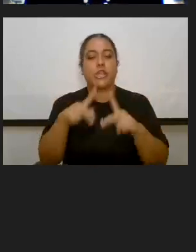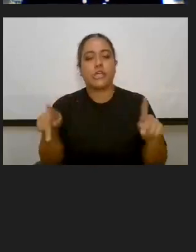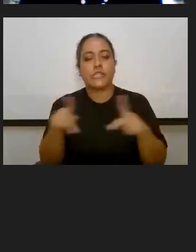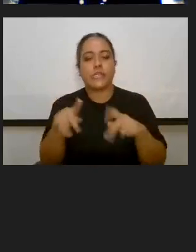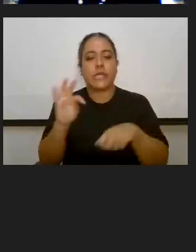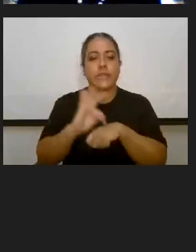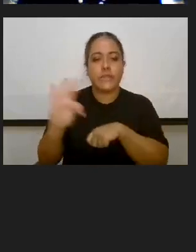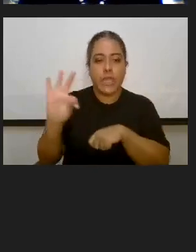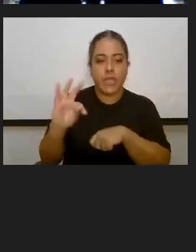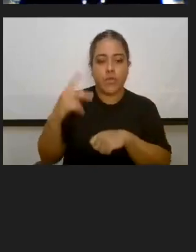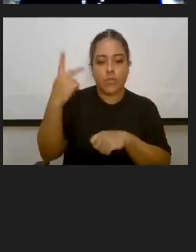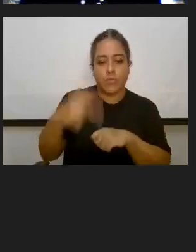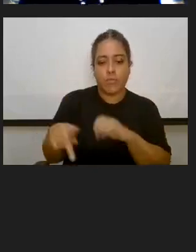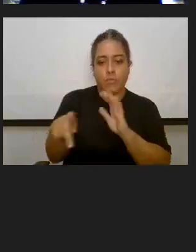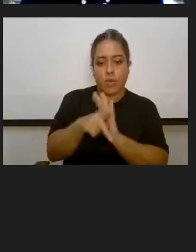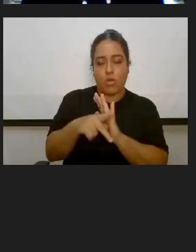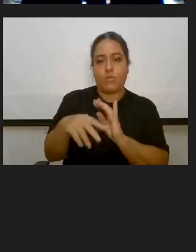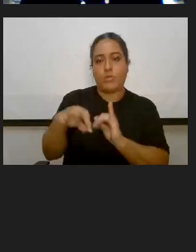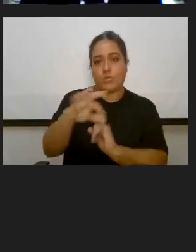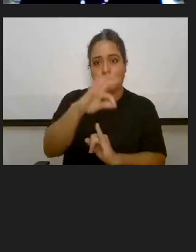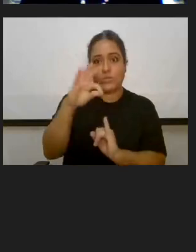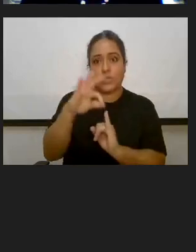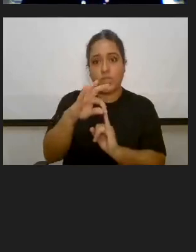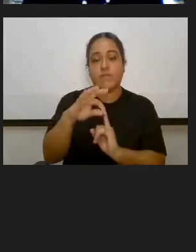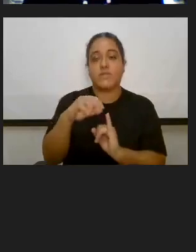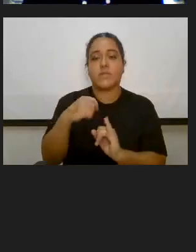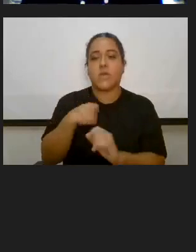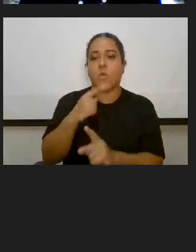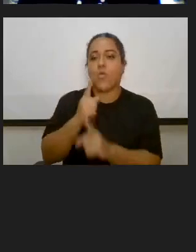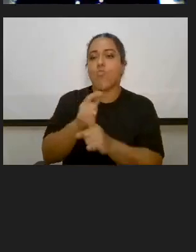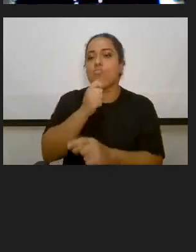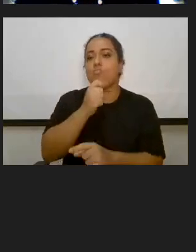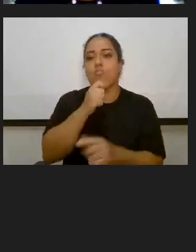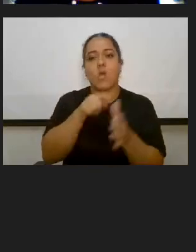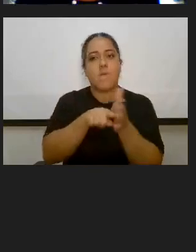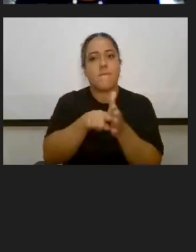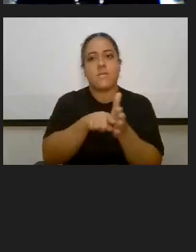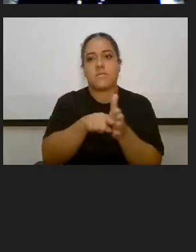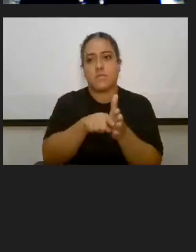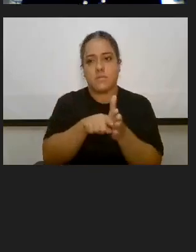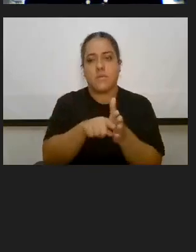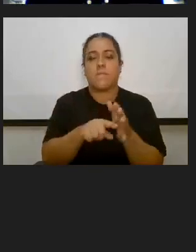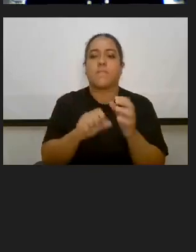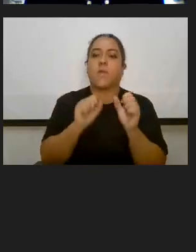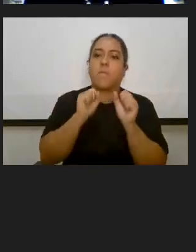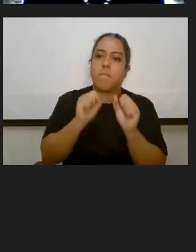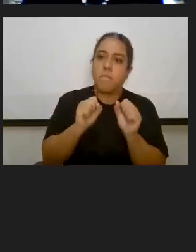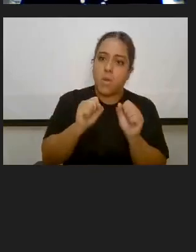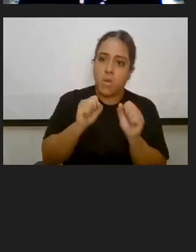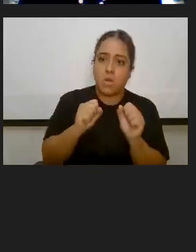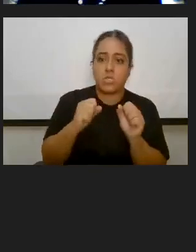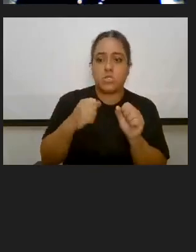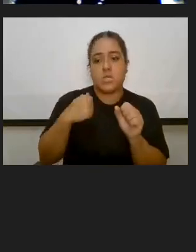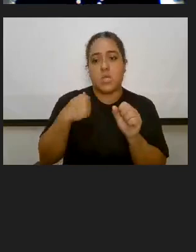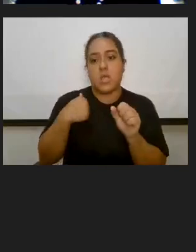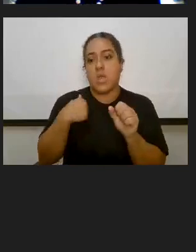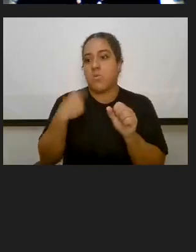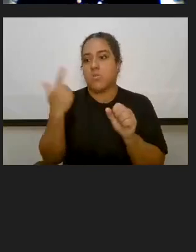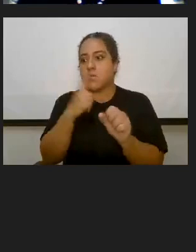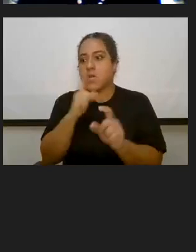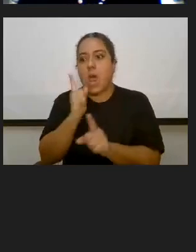Federal, eu não encontrei nenhuma pesquisa. Pode ser por incompetência minha, agora pode ser também